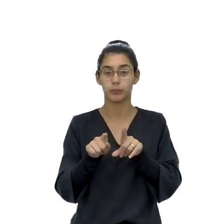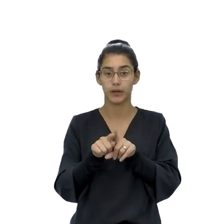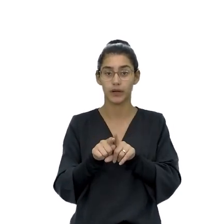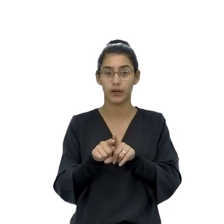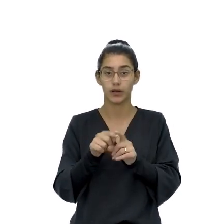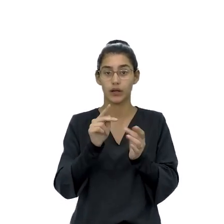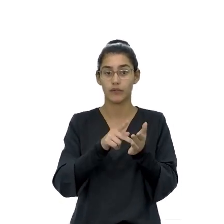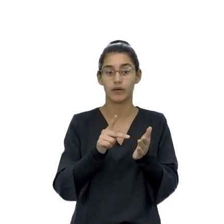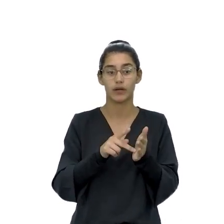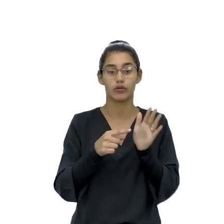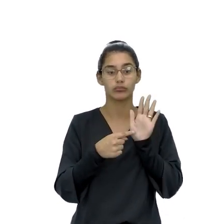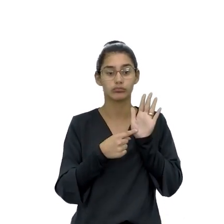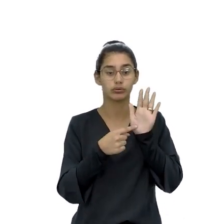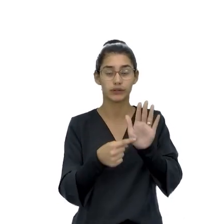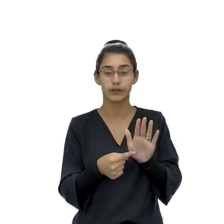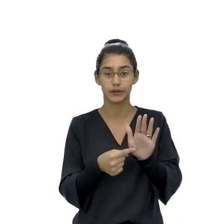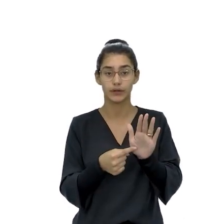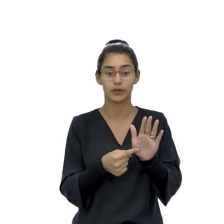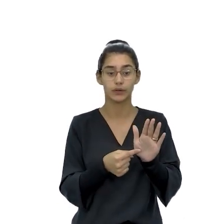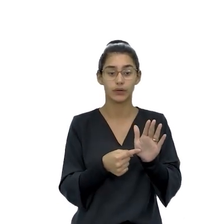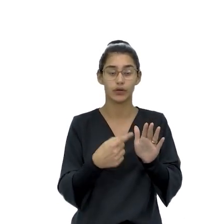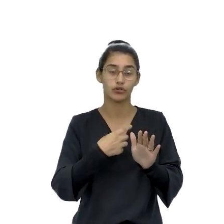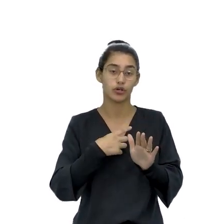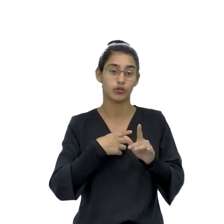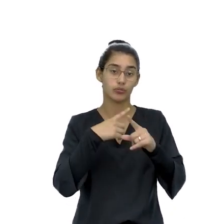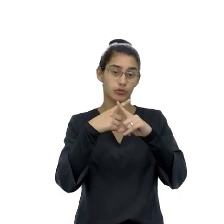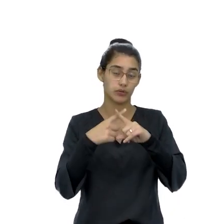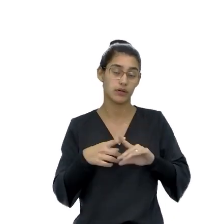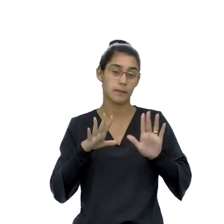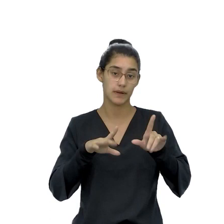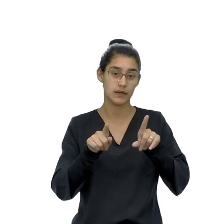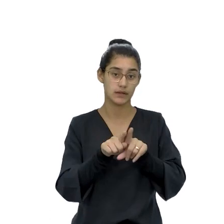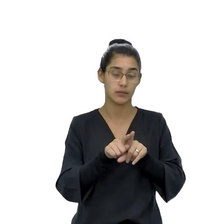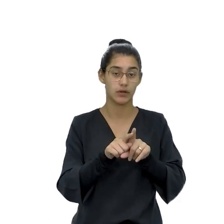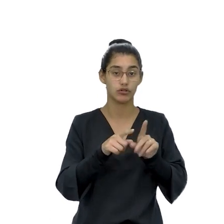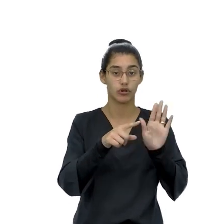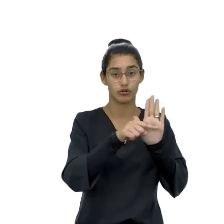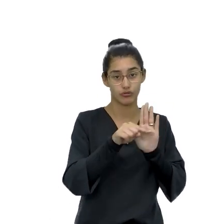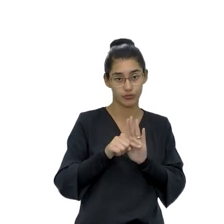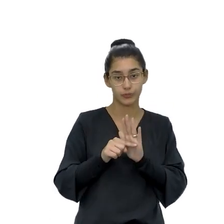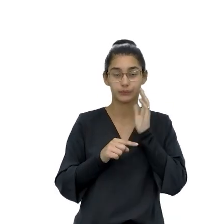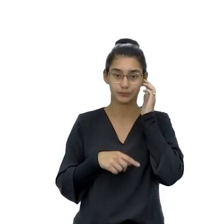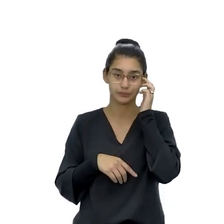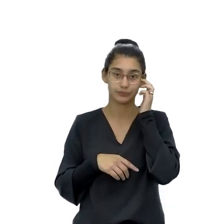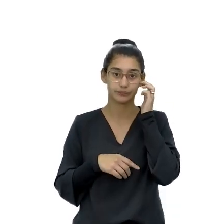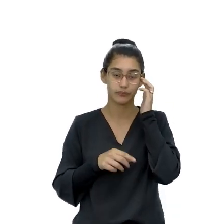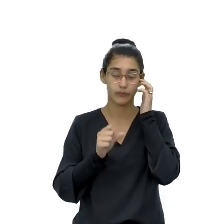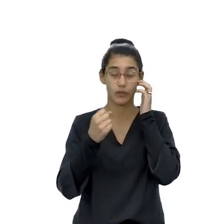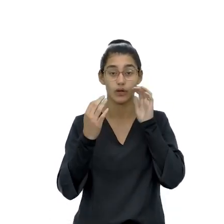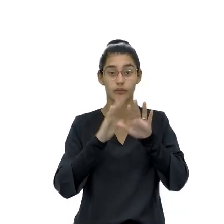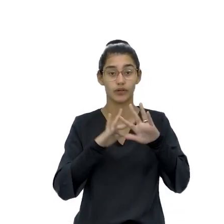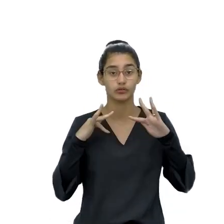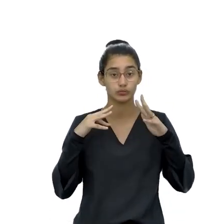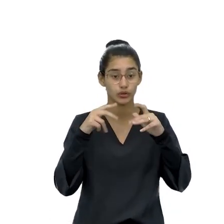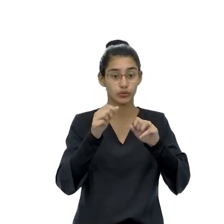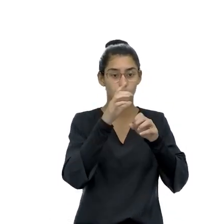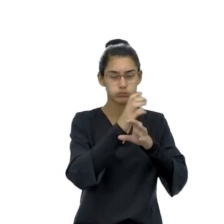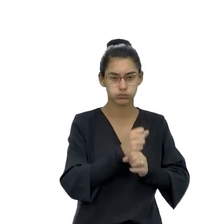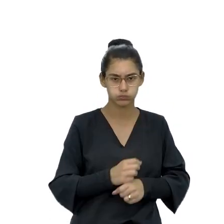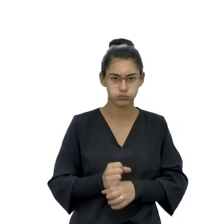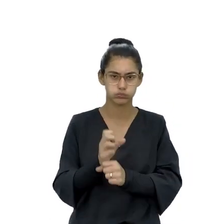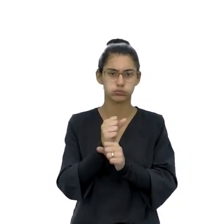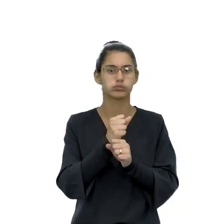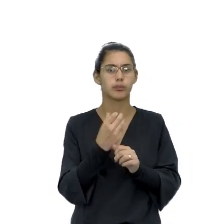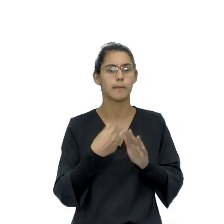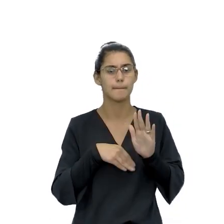na verdade, decompondo em termos de multiplicação, mas também em termos aditivos. Então, quando ele faz todo esse cálculo,